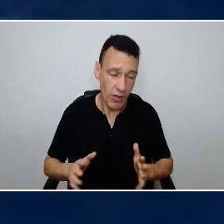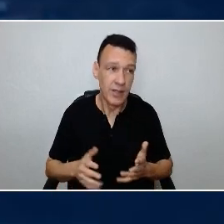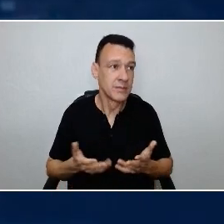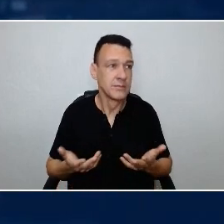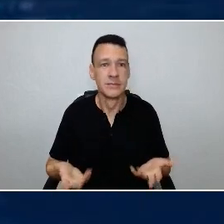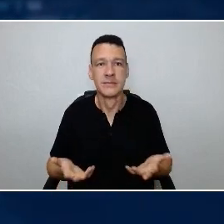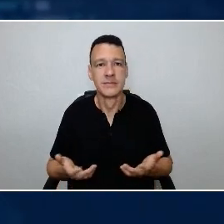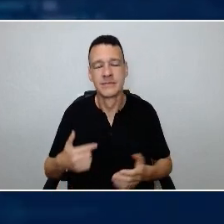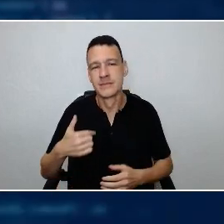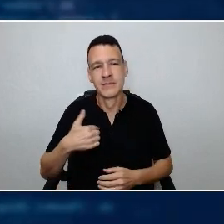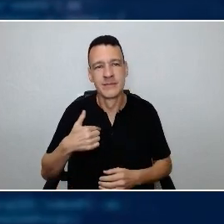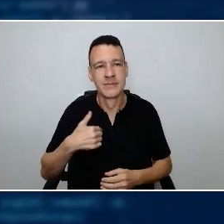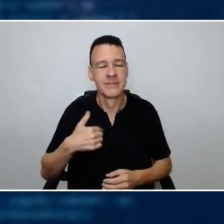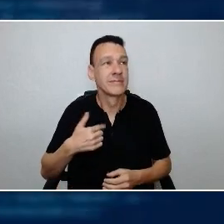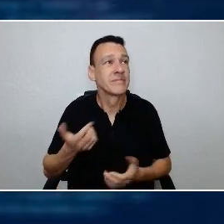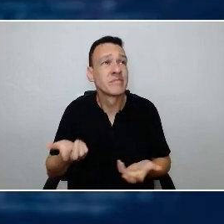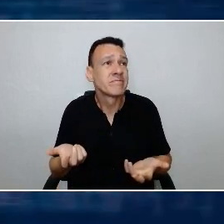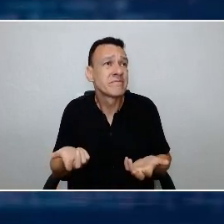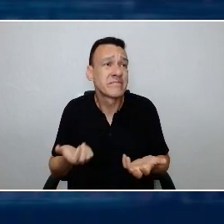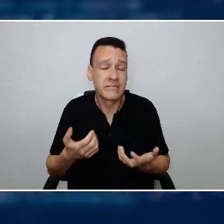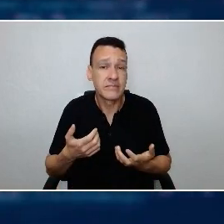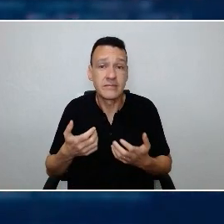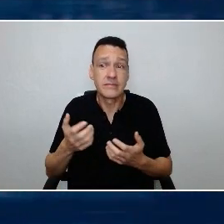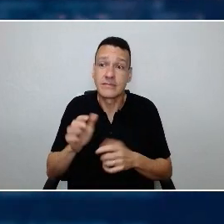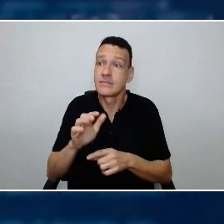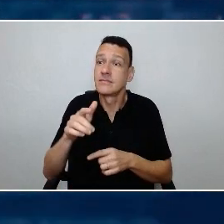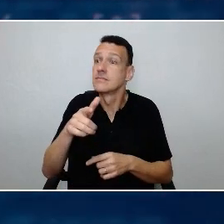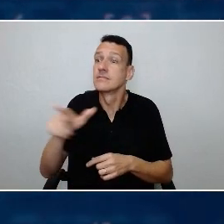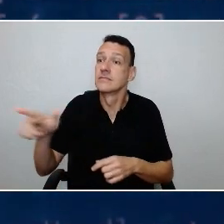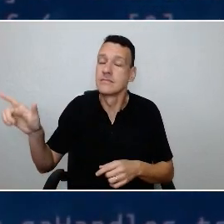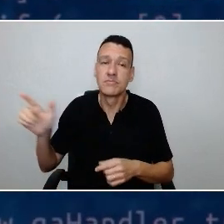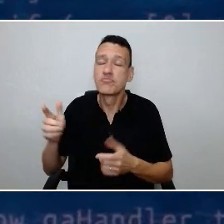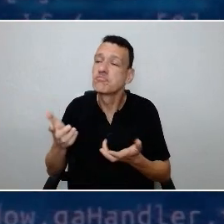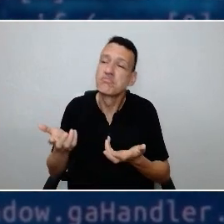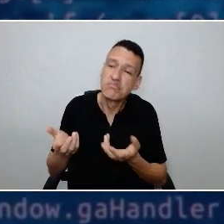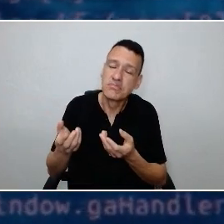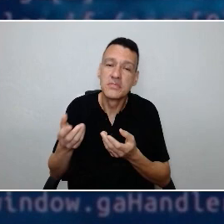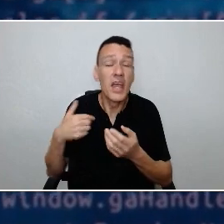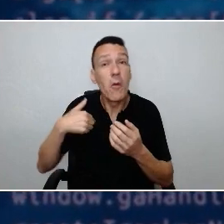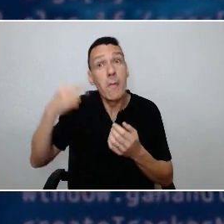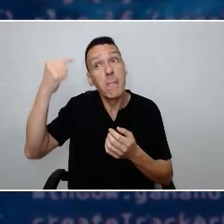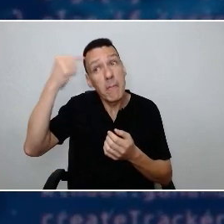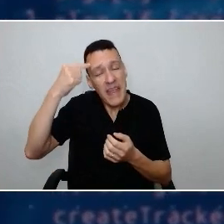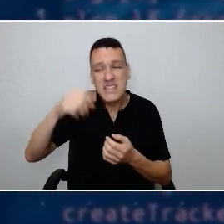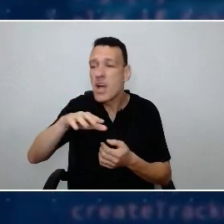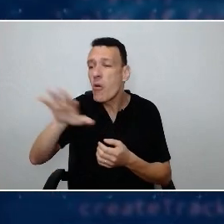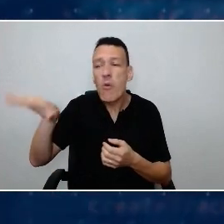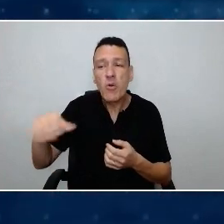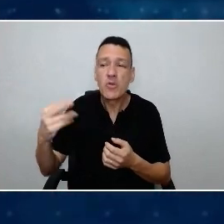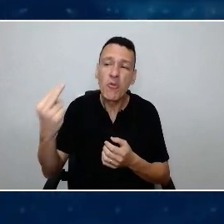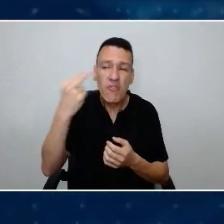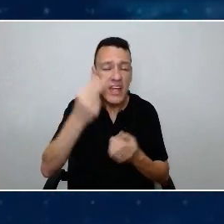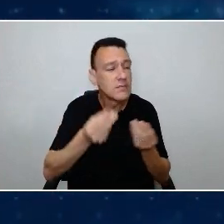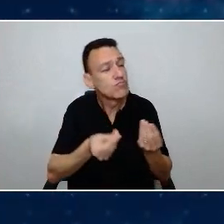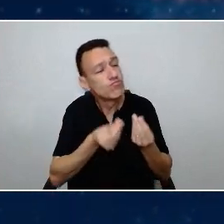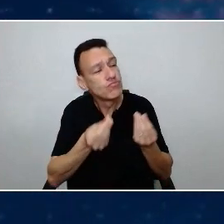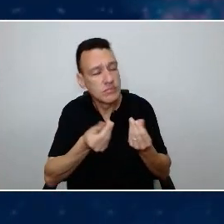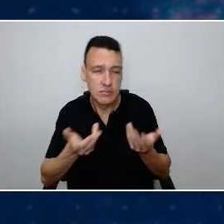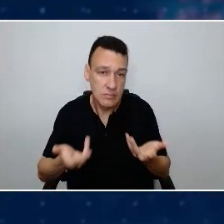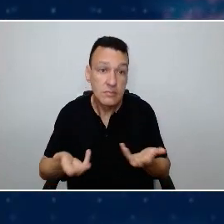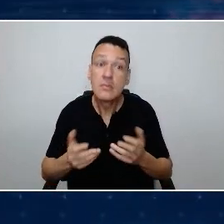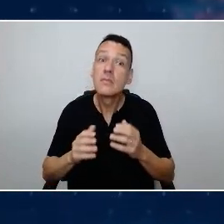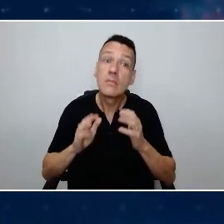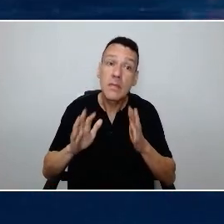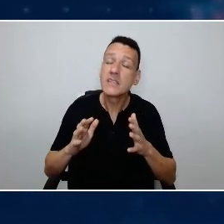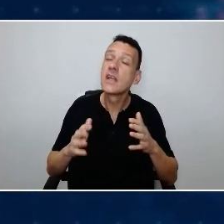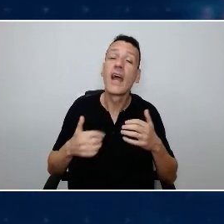mesmo inspirador mas as pessoas começaram a falar comigo comecei a me conectar comecei a falar com pessoas nos eventos comecei eh enfim